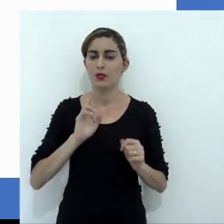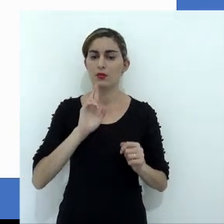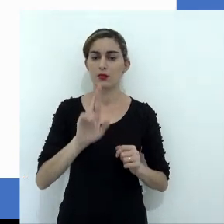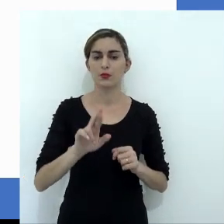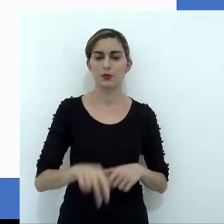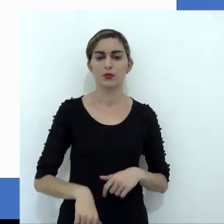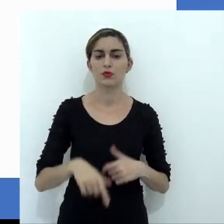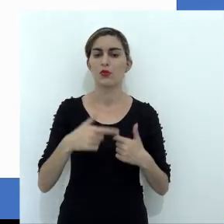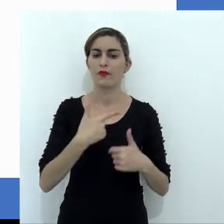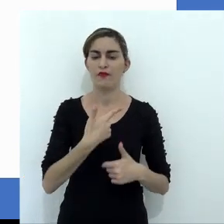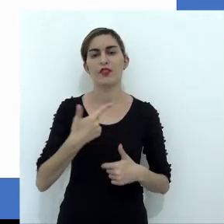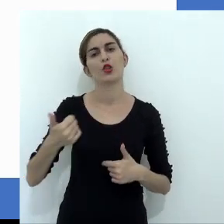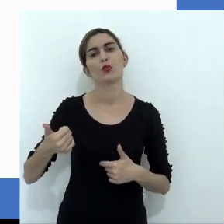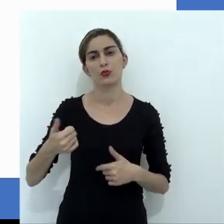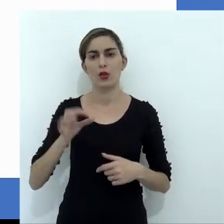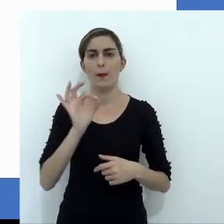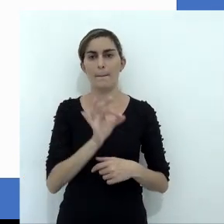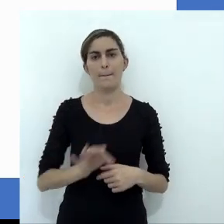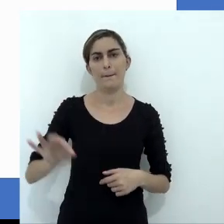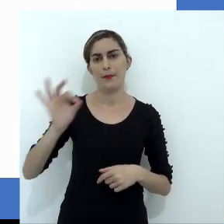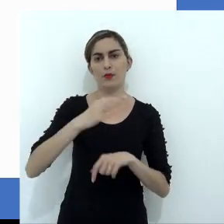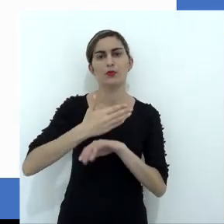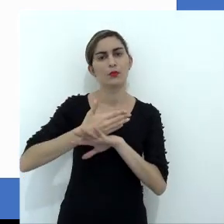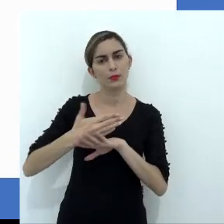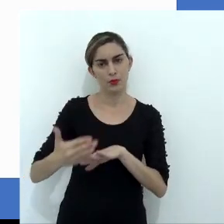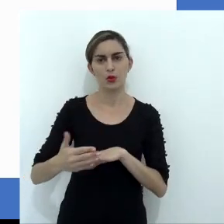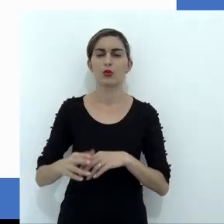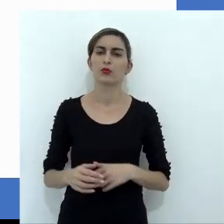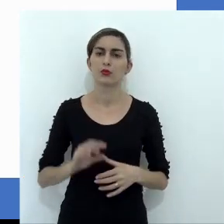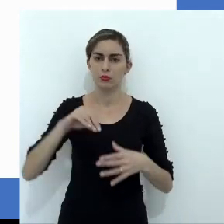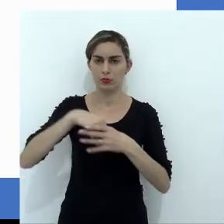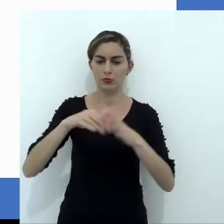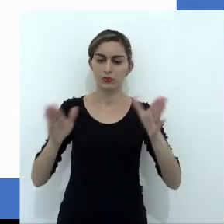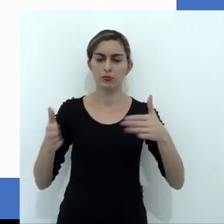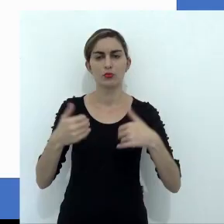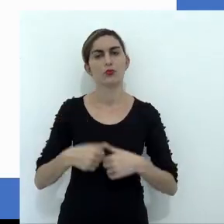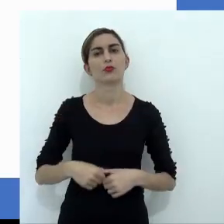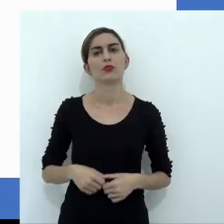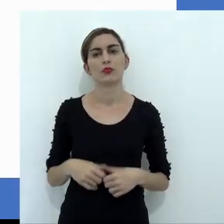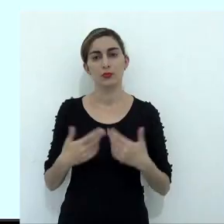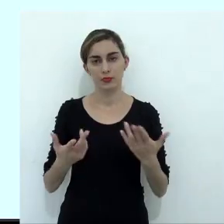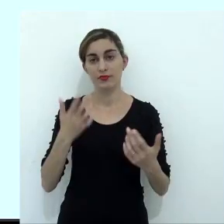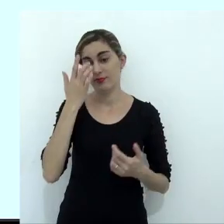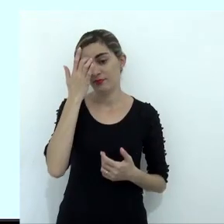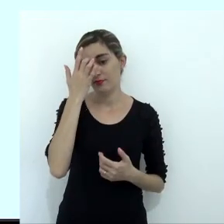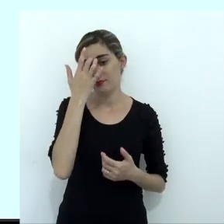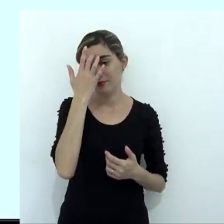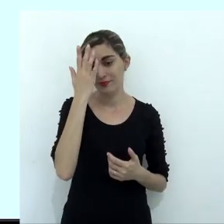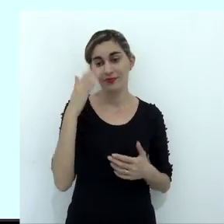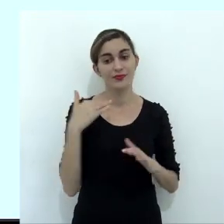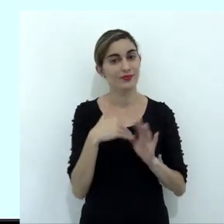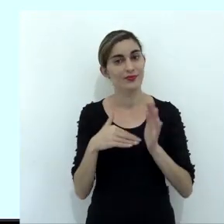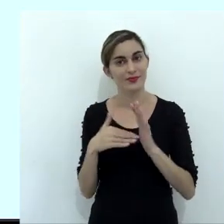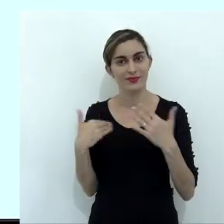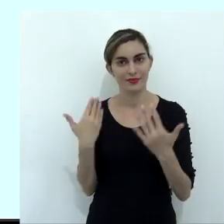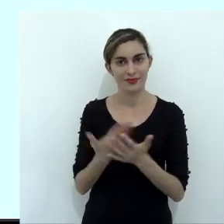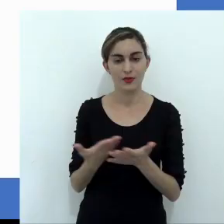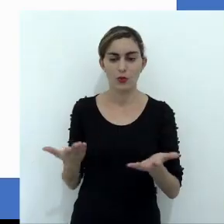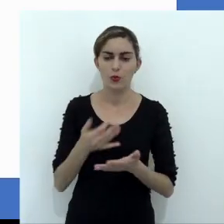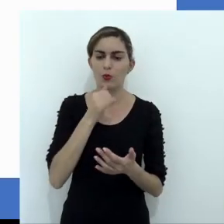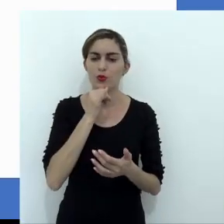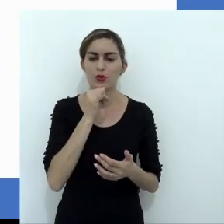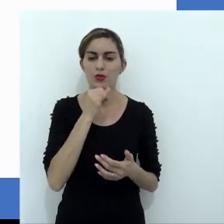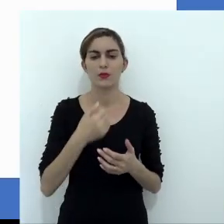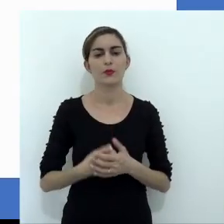Resposta, então, existem 21 bolinhas brancas na urna. Tranquilo, galera? O mais fácil de todos até agora. Vamos lá para um outro